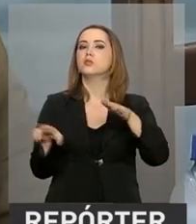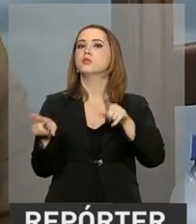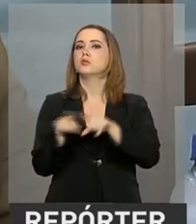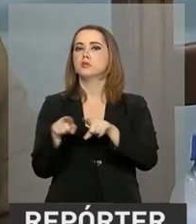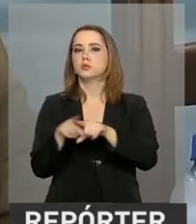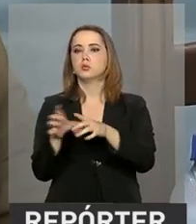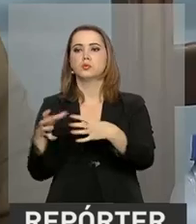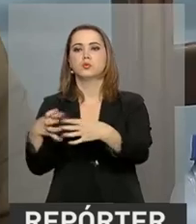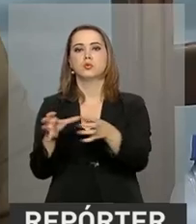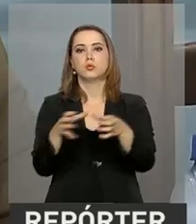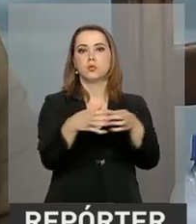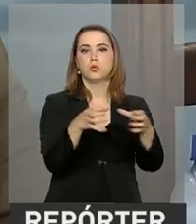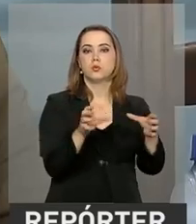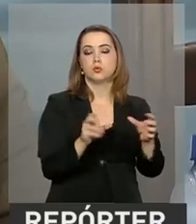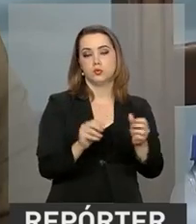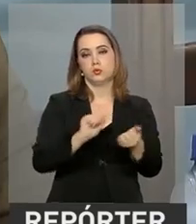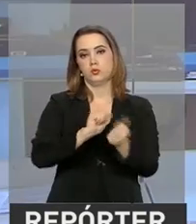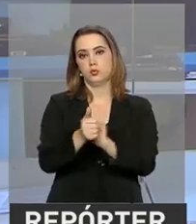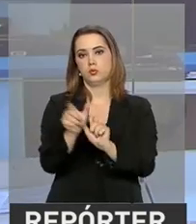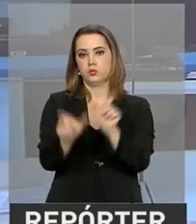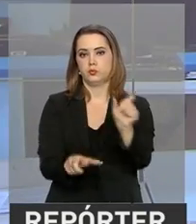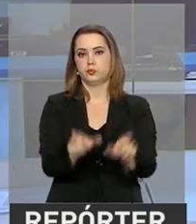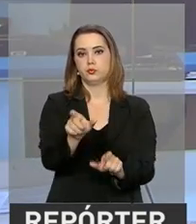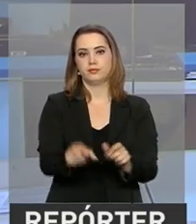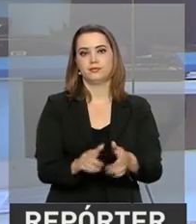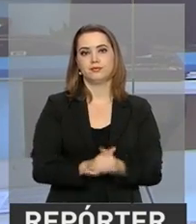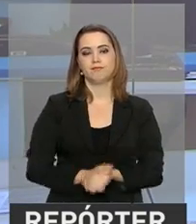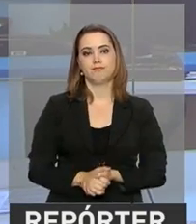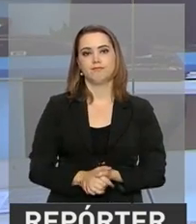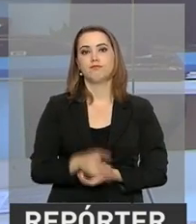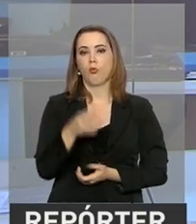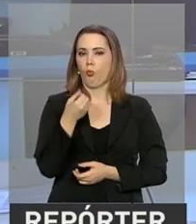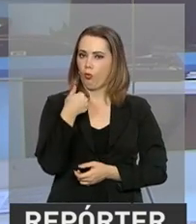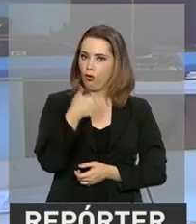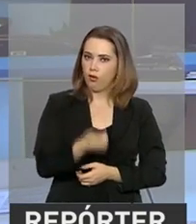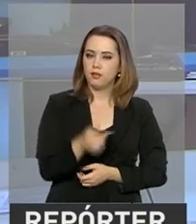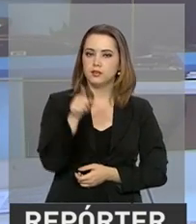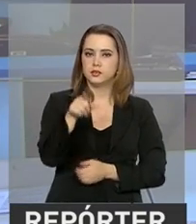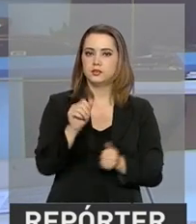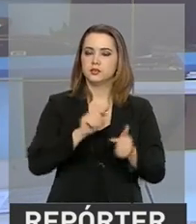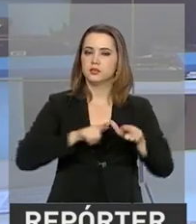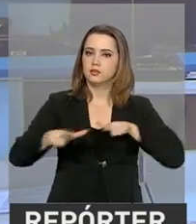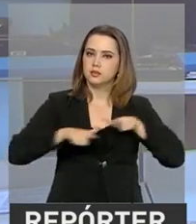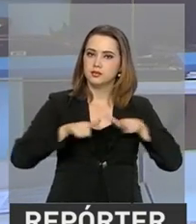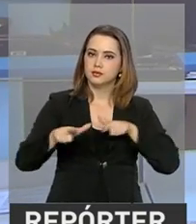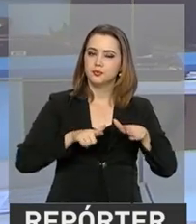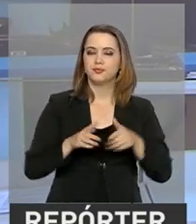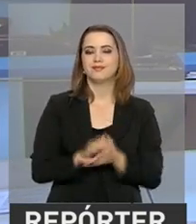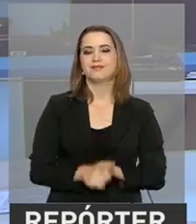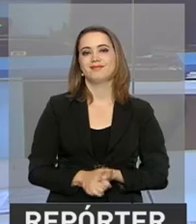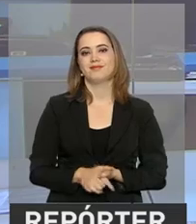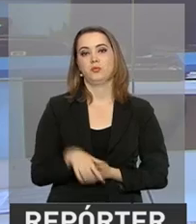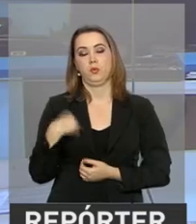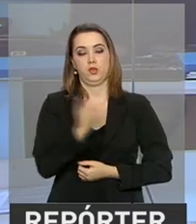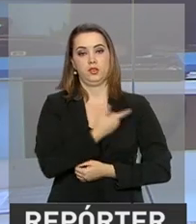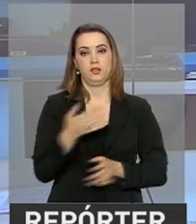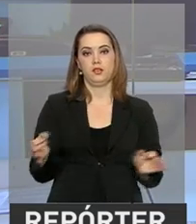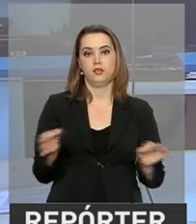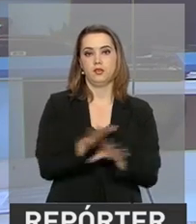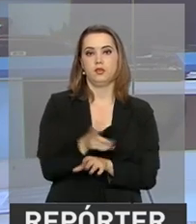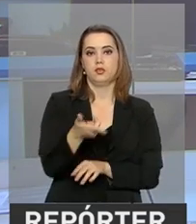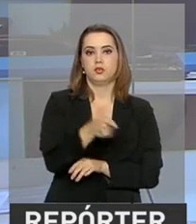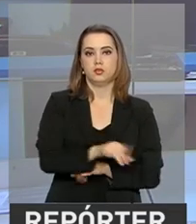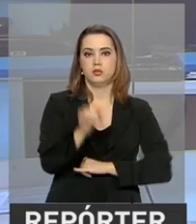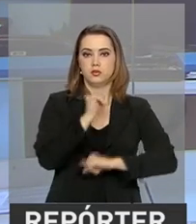estamos plenamente disponíveis para isso. Belo trabalho das Forças Armadas. E nós ficamos por aqui. Voltamos a qualquer momento com